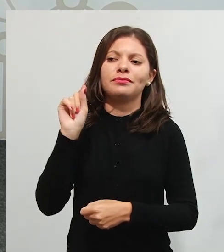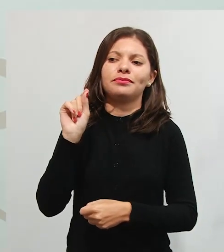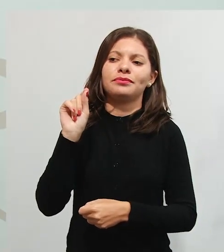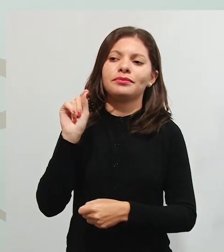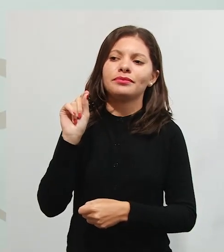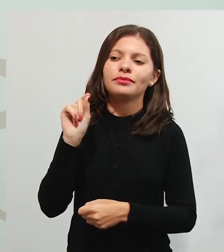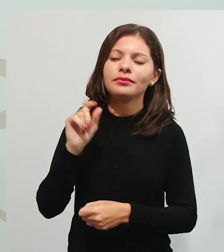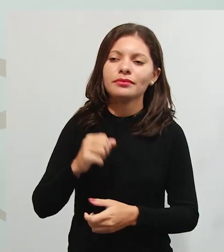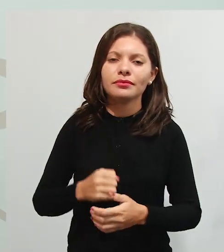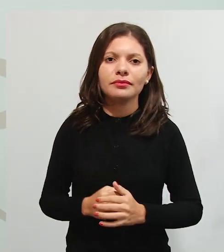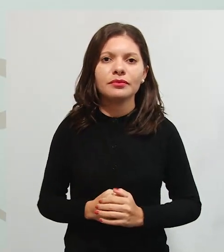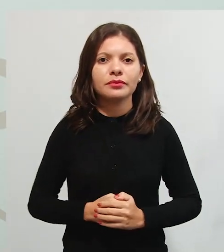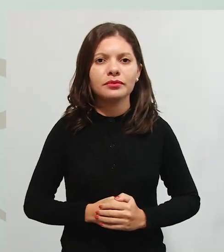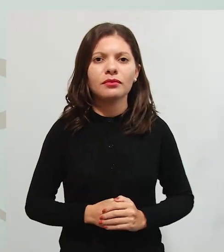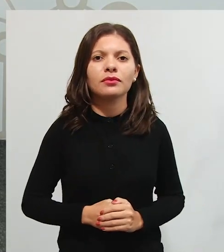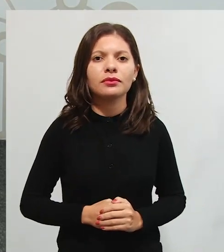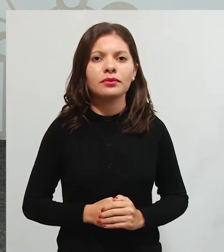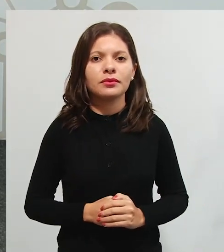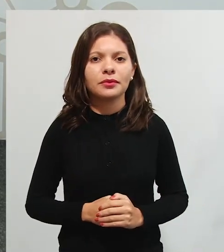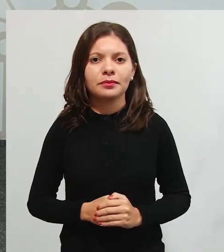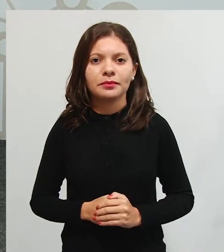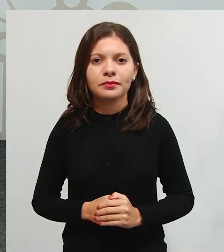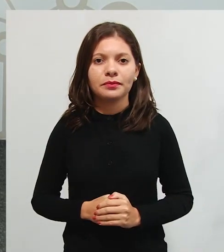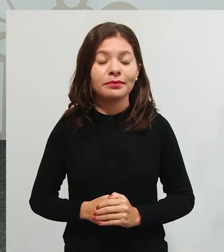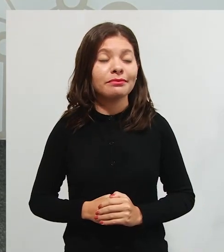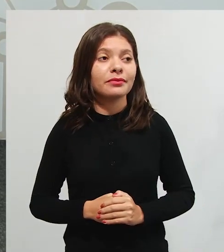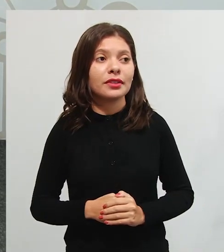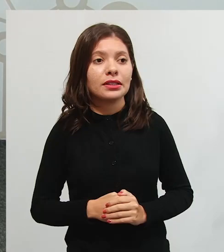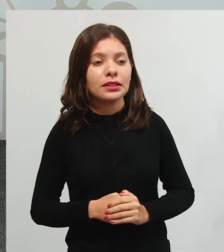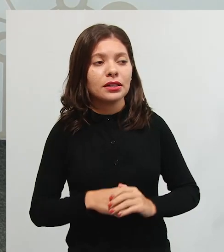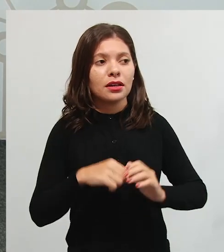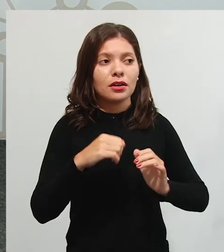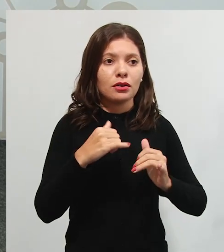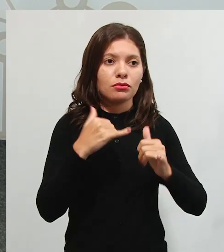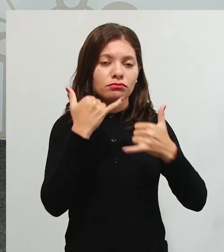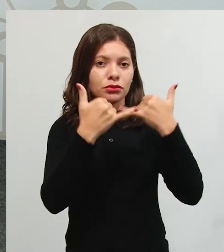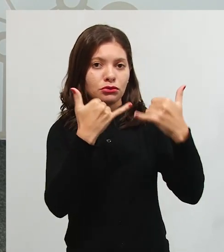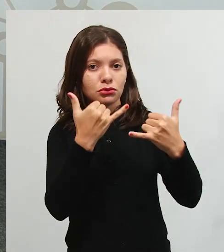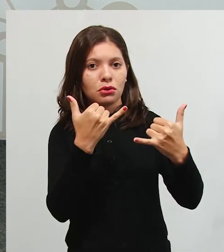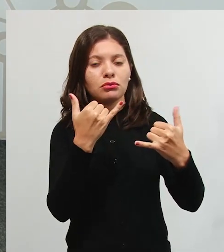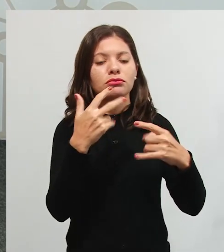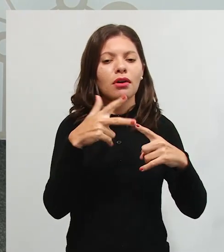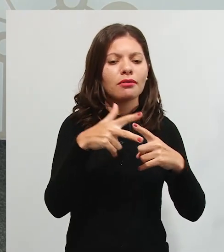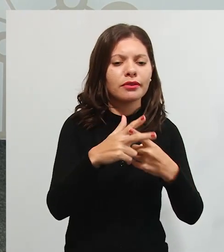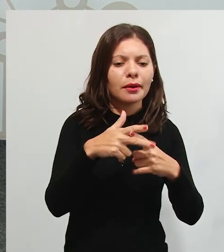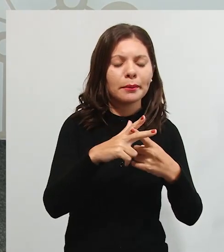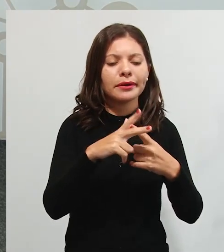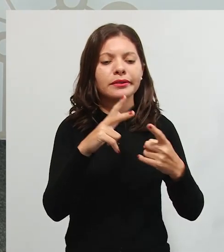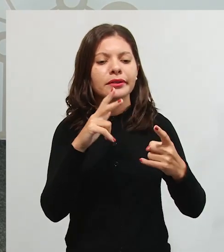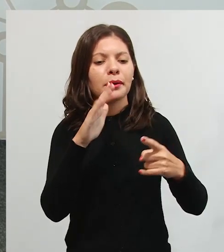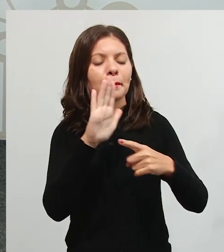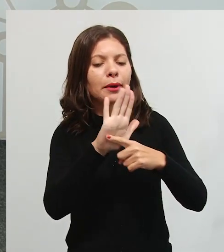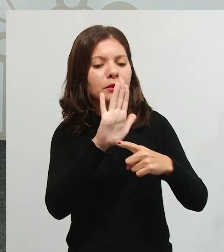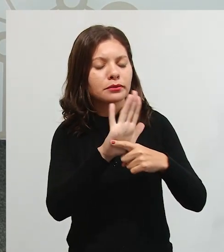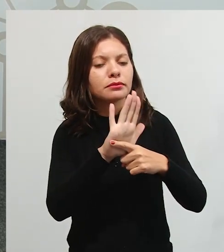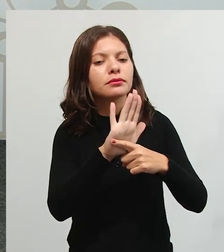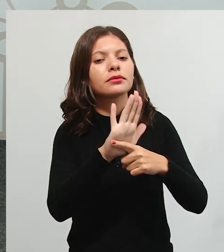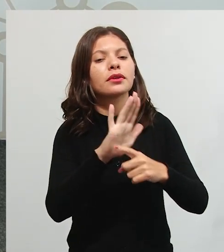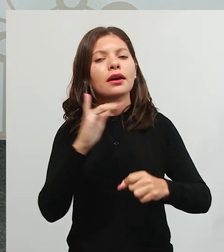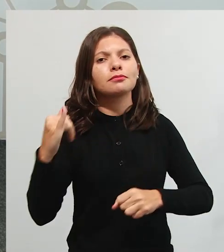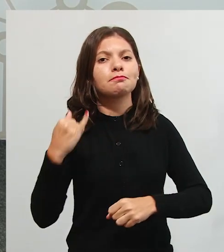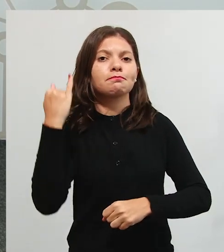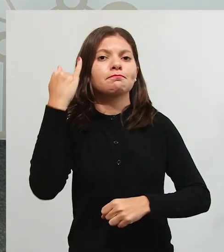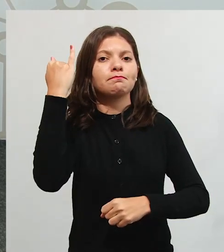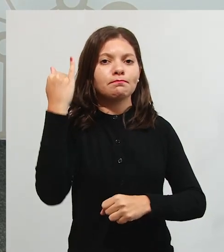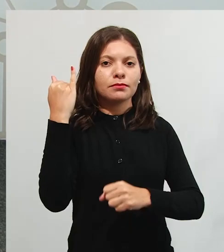vista educativo? Eles são uma ferramenta